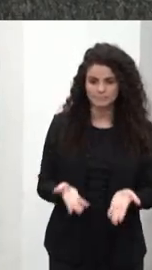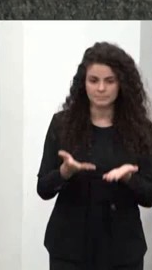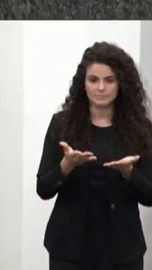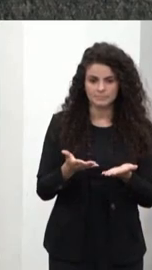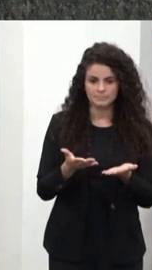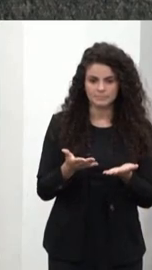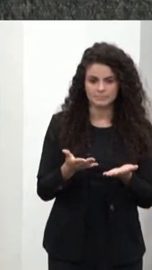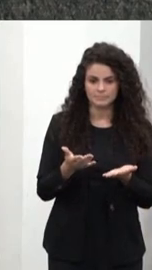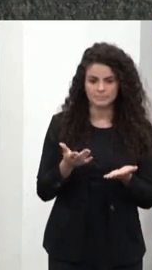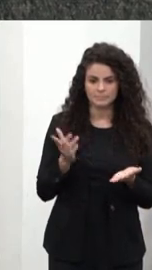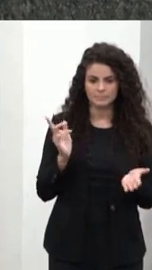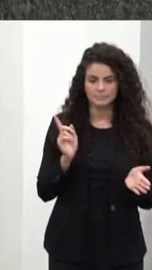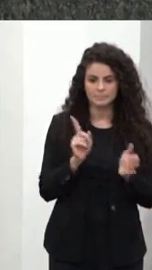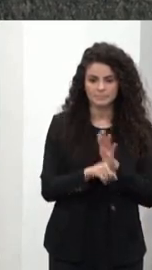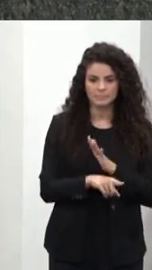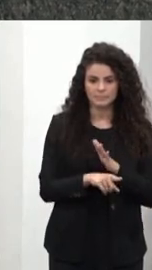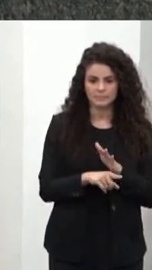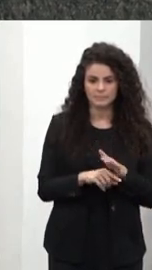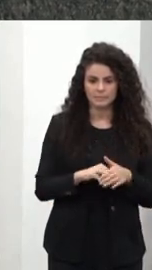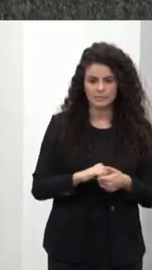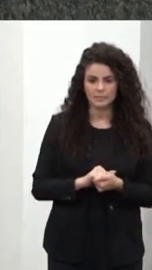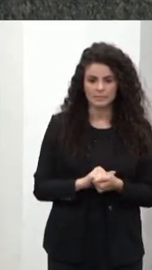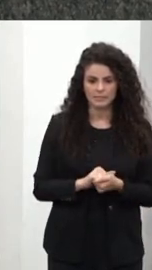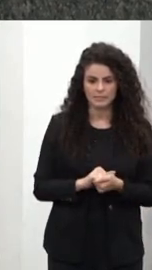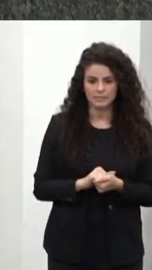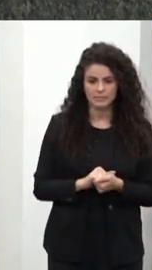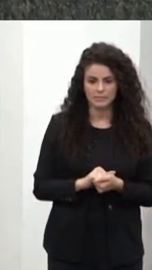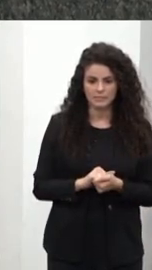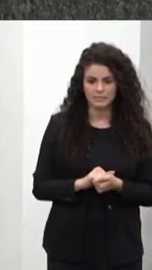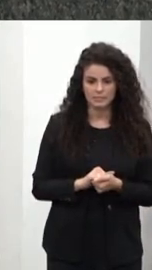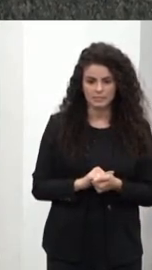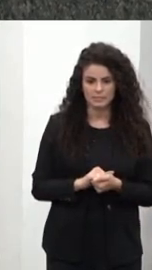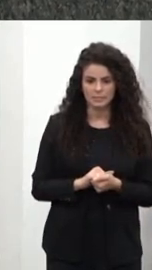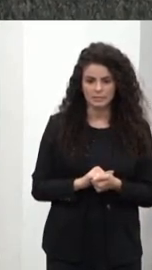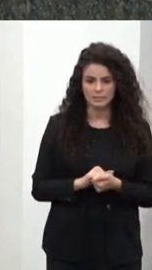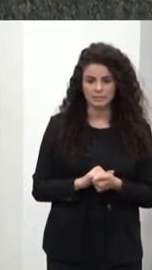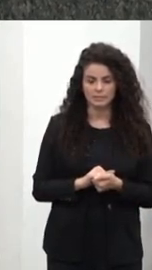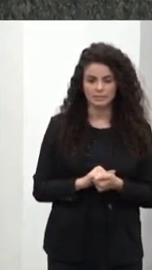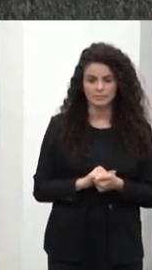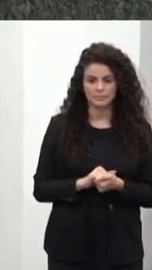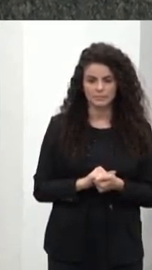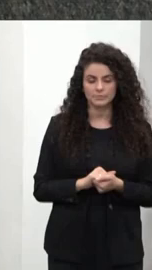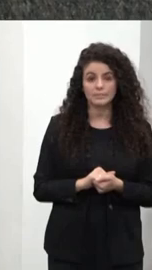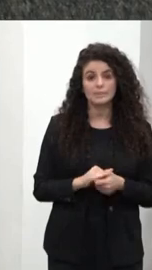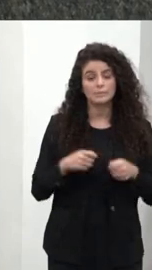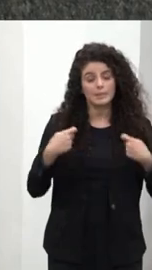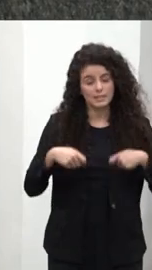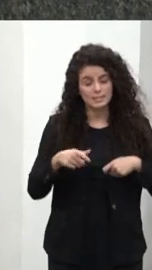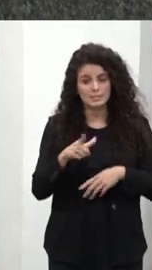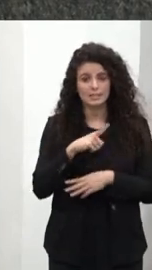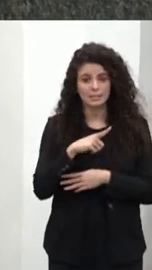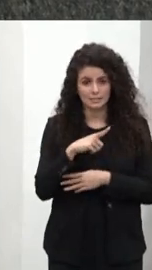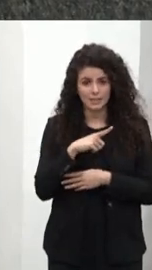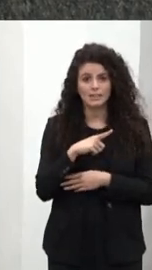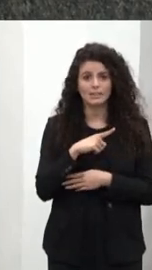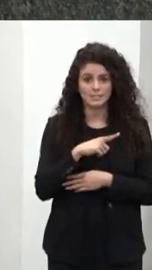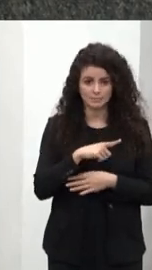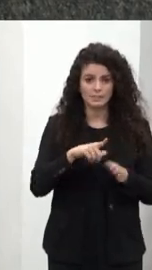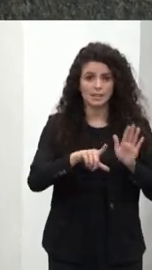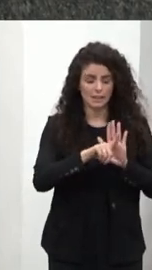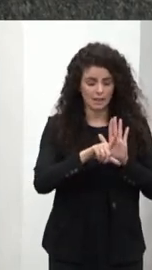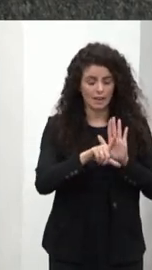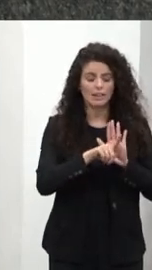a lei traz uma diretiva muito nítida que tem que ter não é uma opção tem que ter obviamente